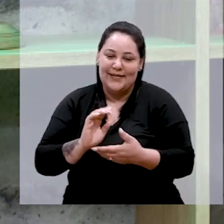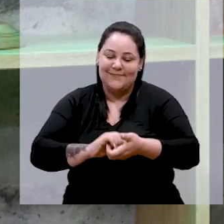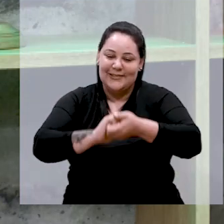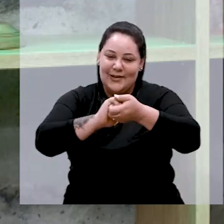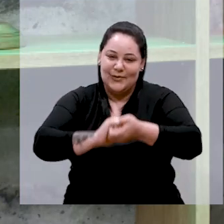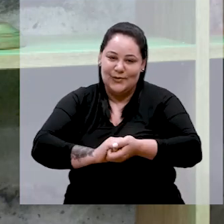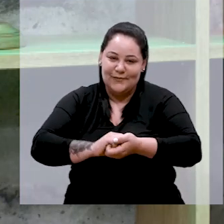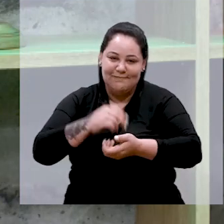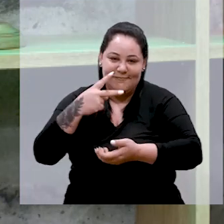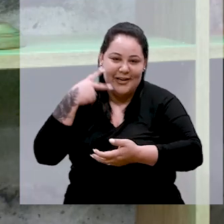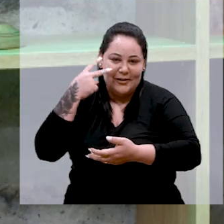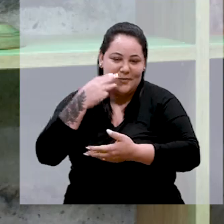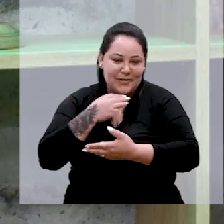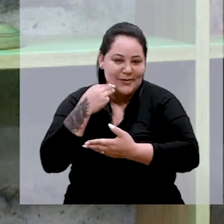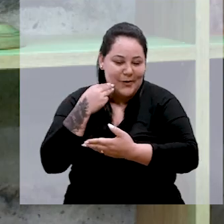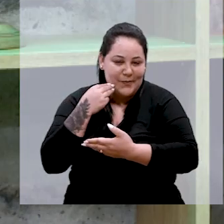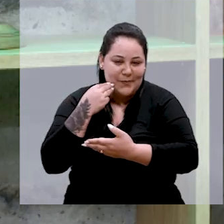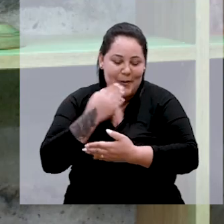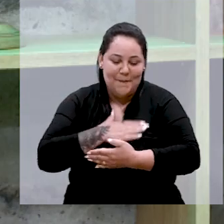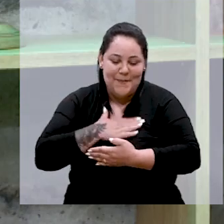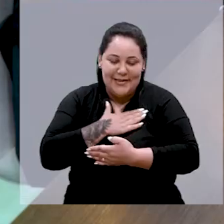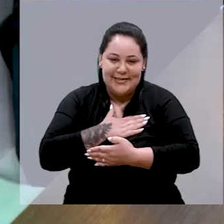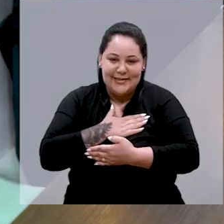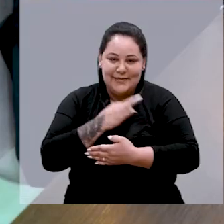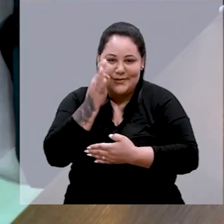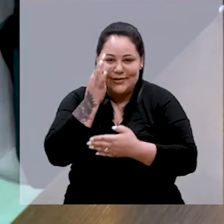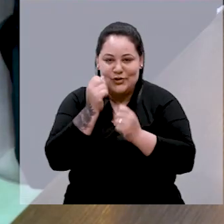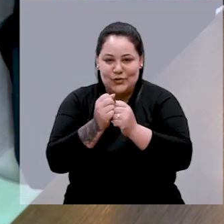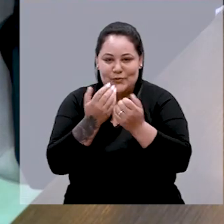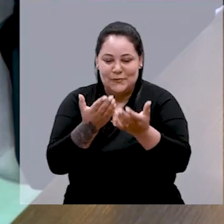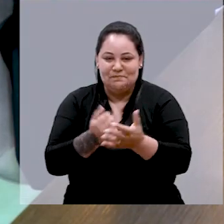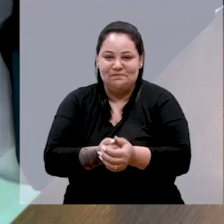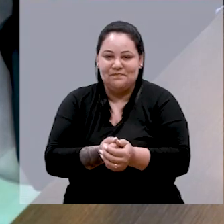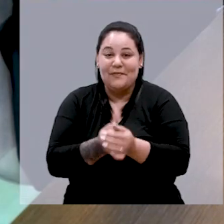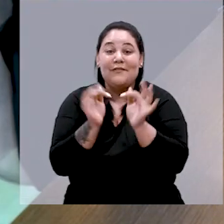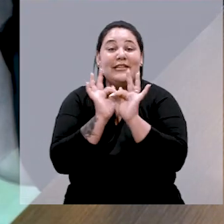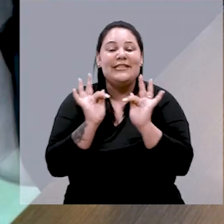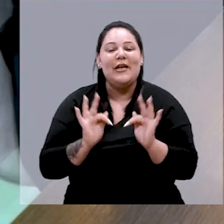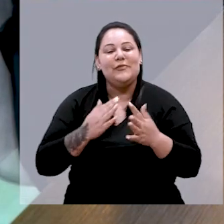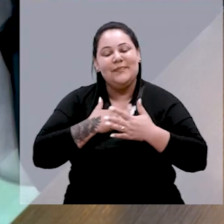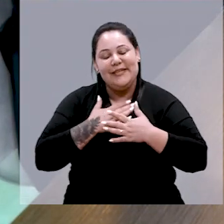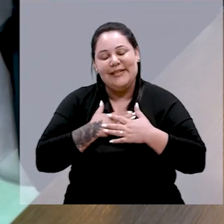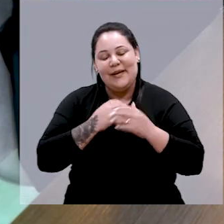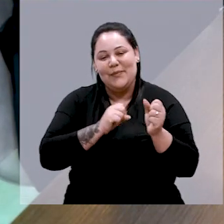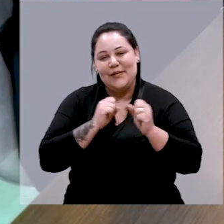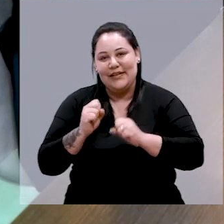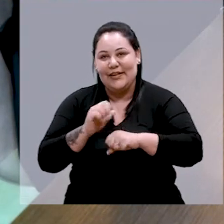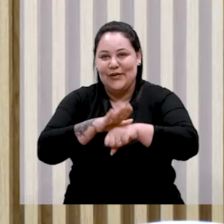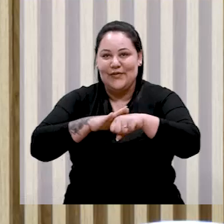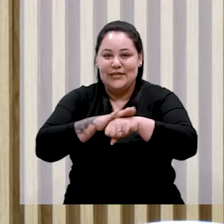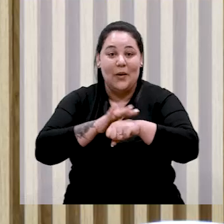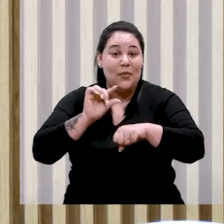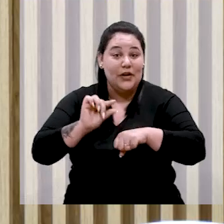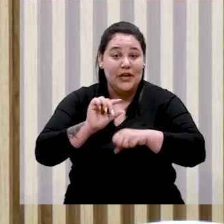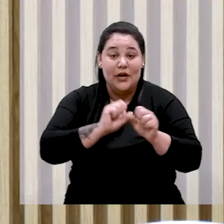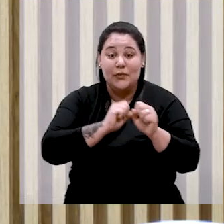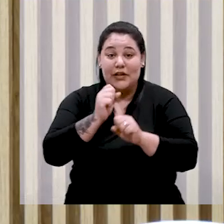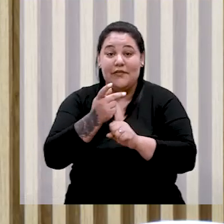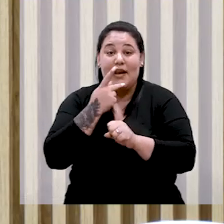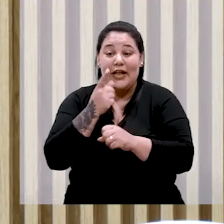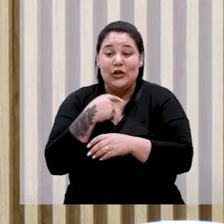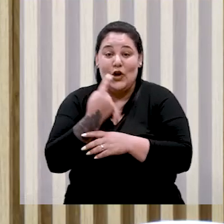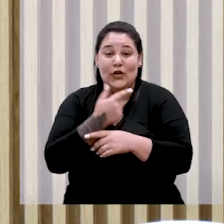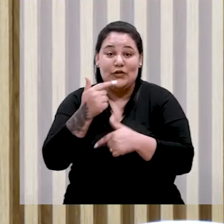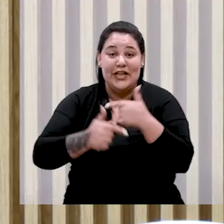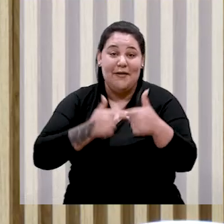saúdo. Vereadora Marisol, uma honra tê-la conosco aqui. A alegria é sempre minha poder conversar um pouquinho, poder trazer um pouco do nosso trabalho, falar sobre o